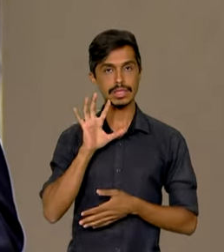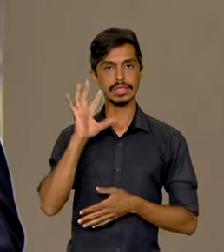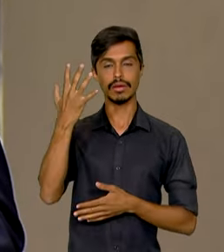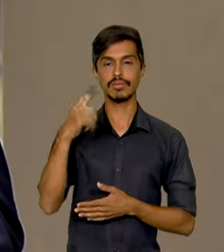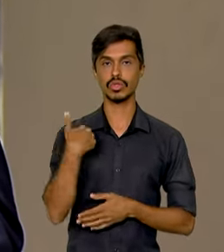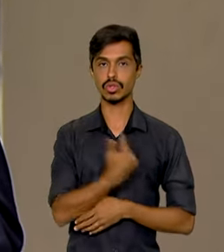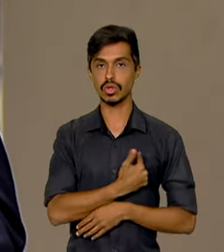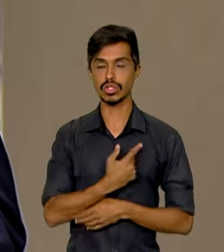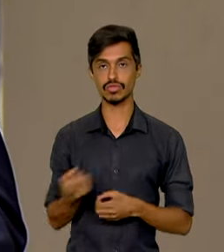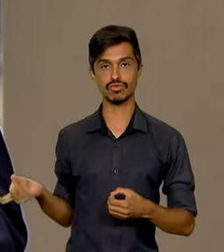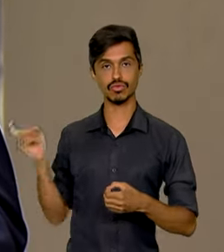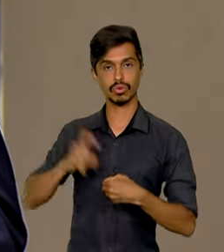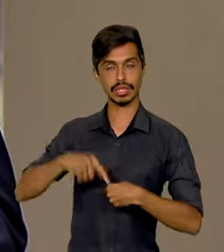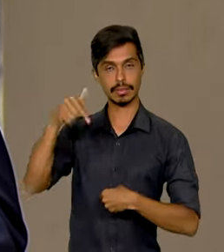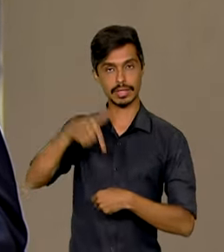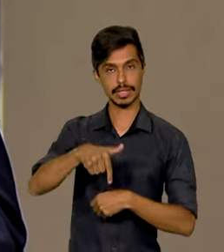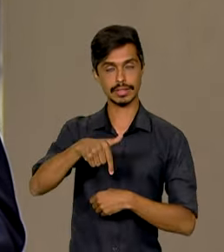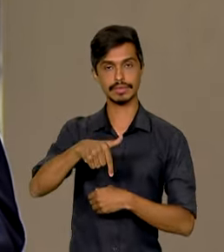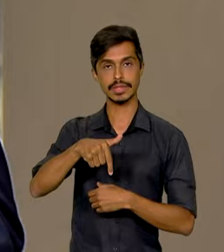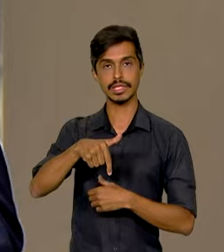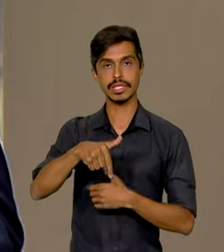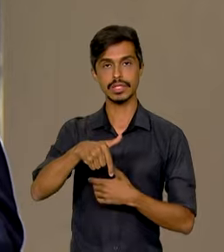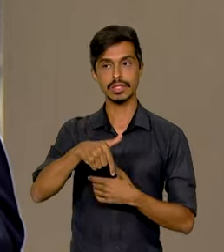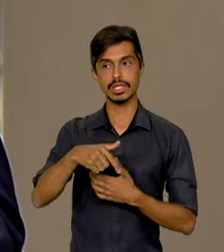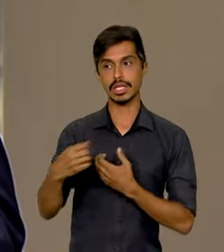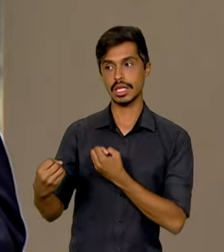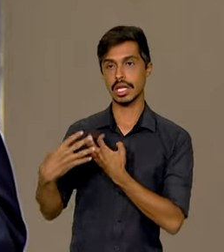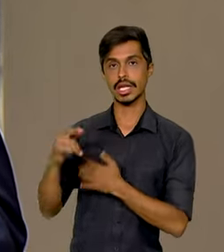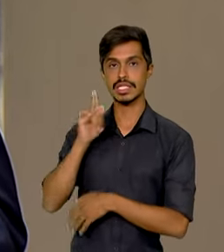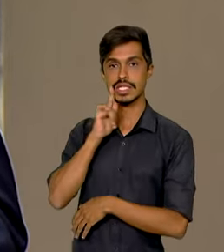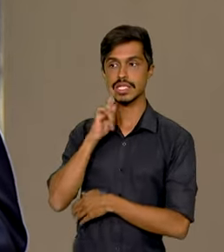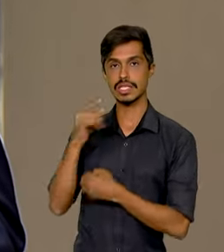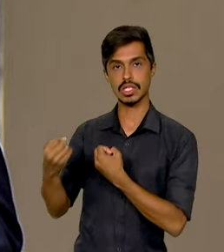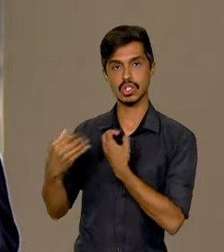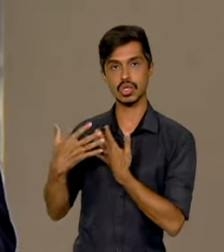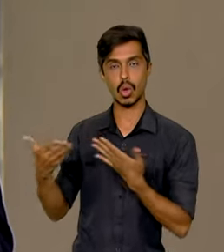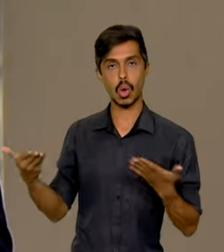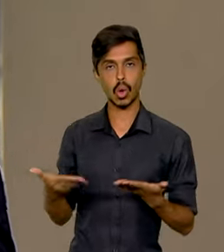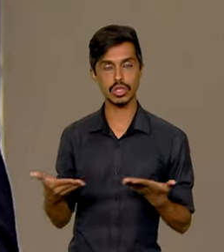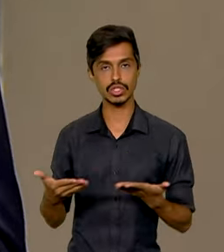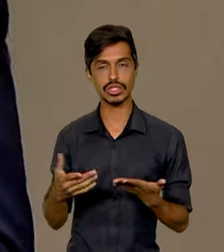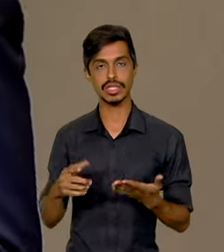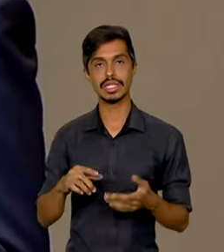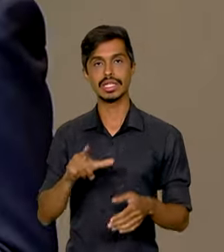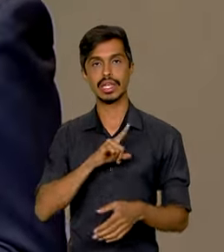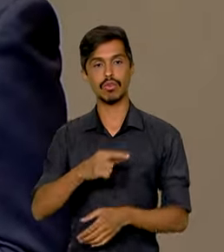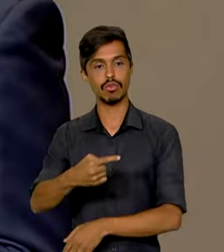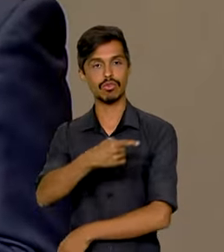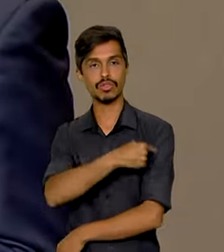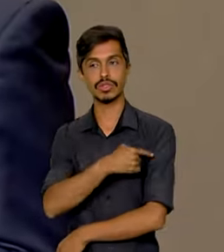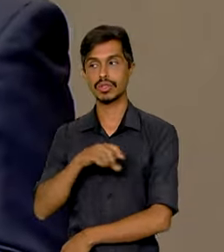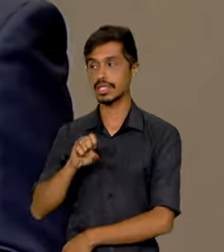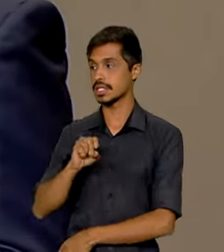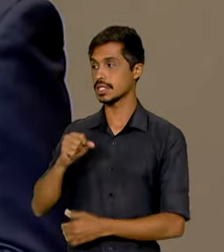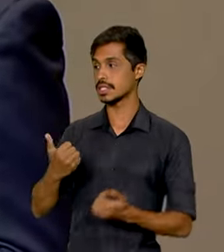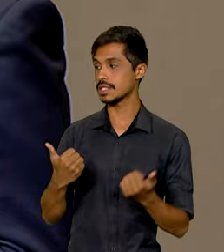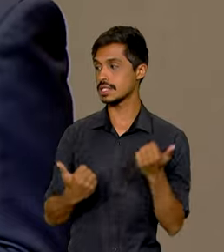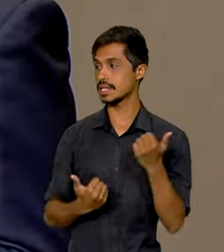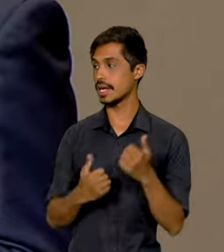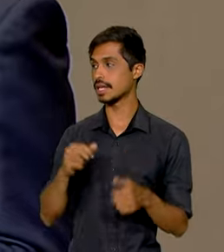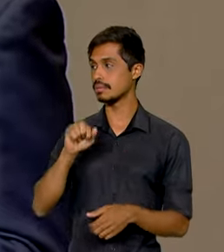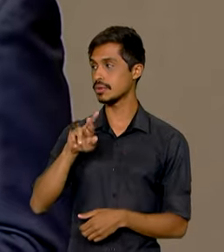nós voltássemos, como me ensinou hoje a Anísia, a ter o vírus do sarampo